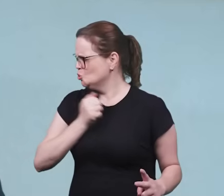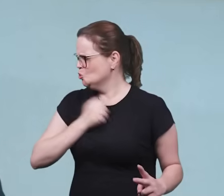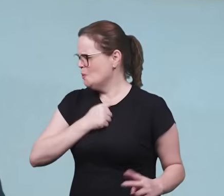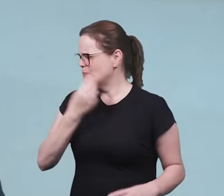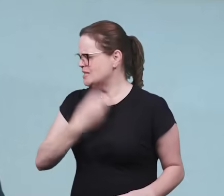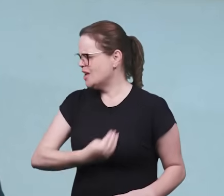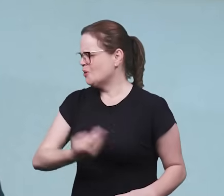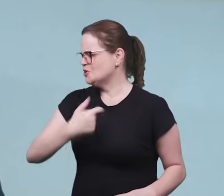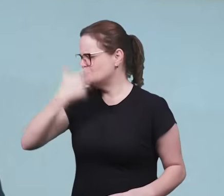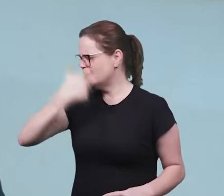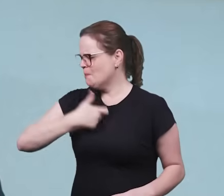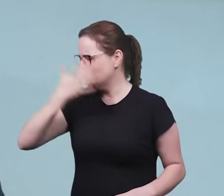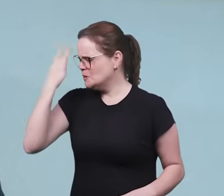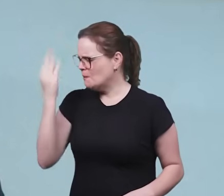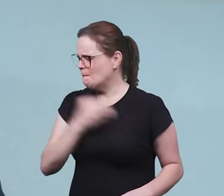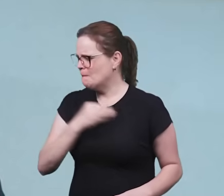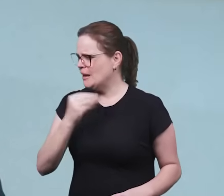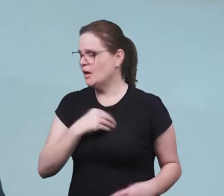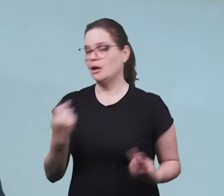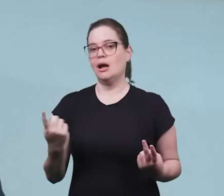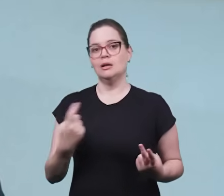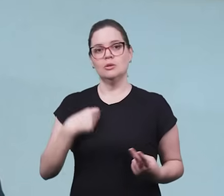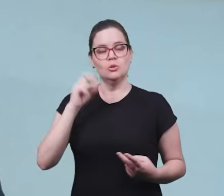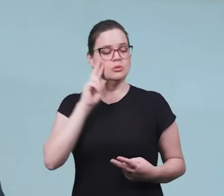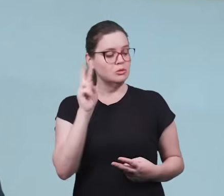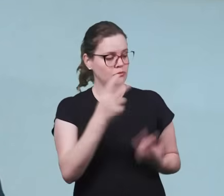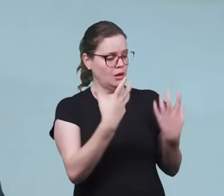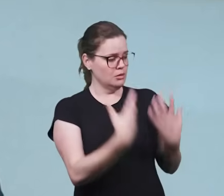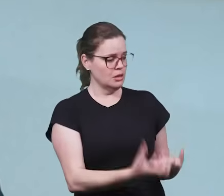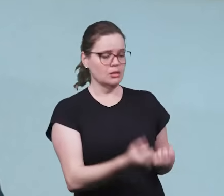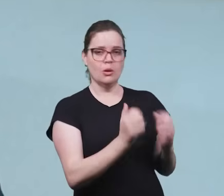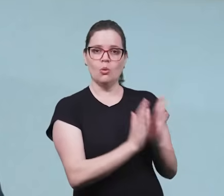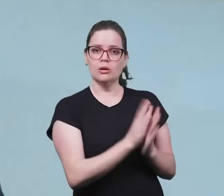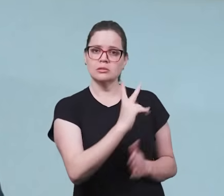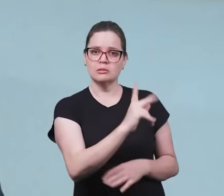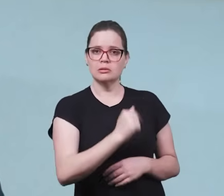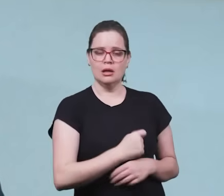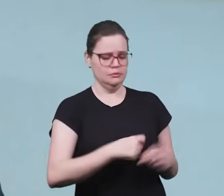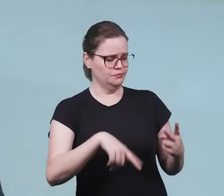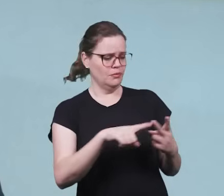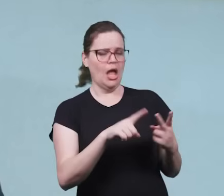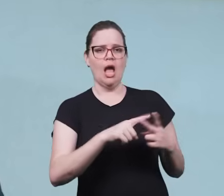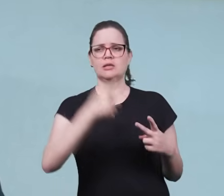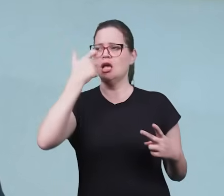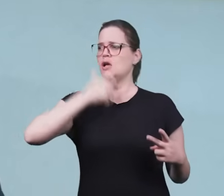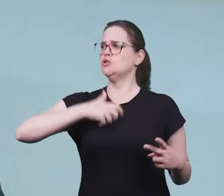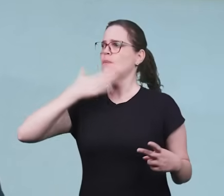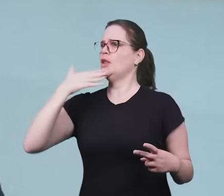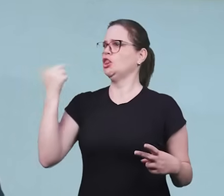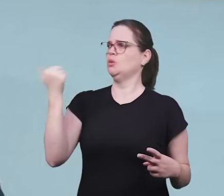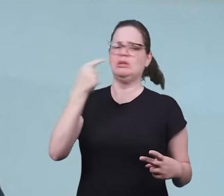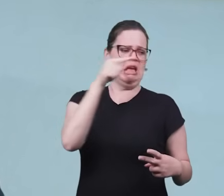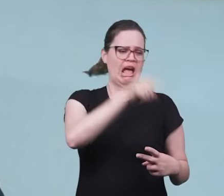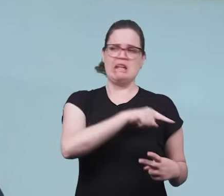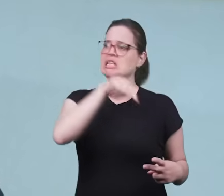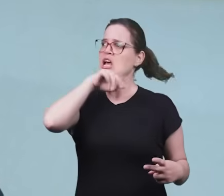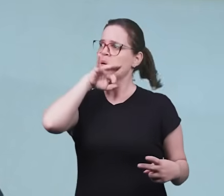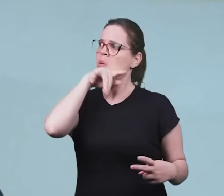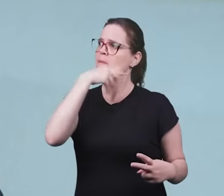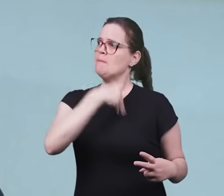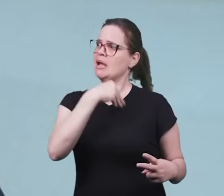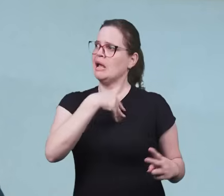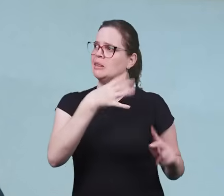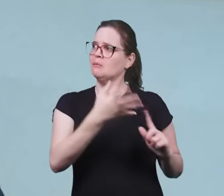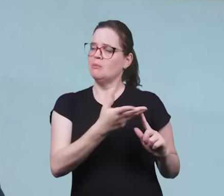do íntimo, né? Do interior, aquela que vem lá do profundo do nosso coração, né? Como o pastor Ronieli disse agora há pouco, né? É a que vem da